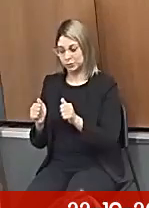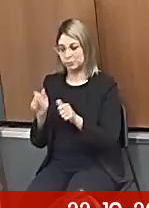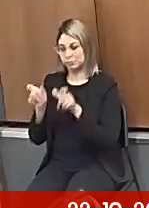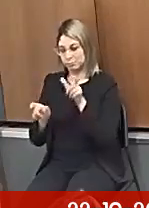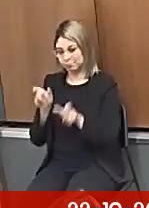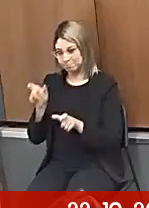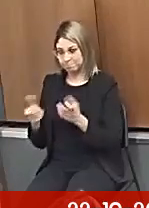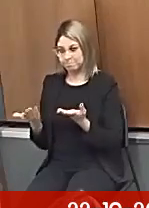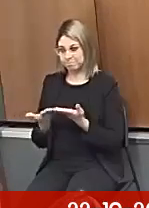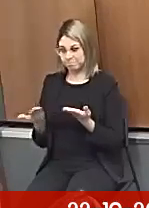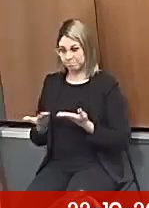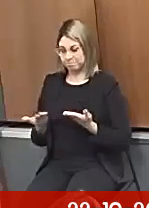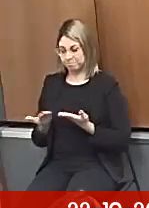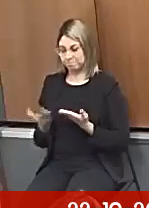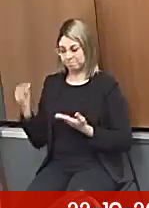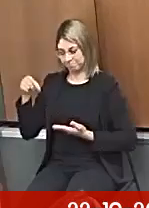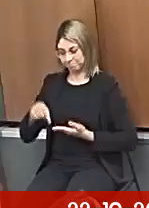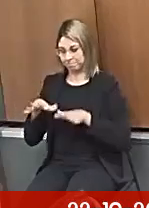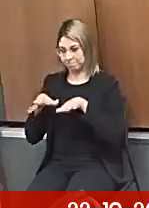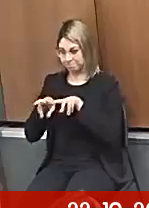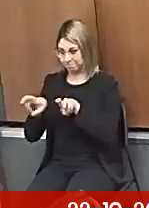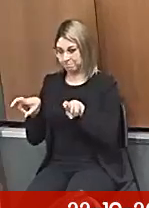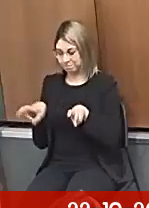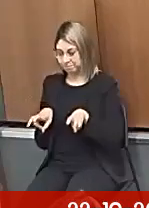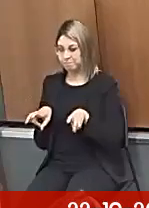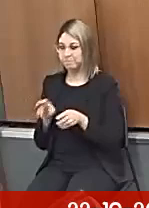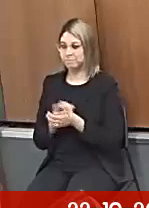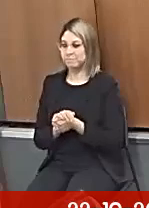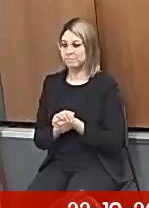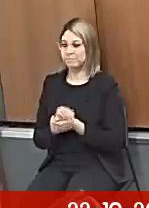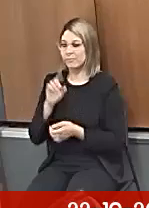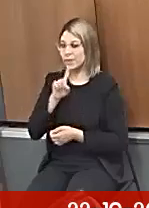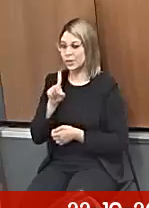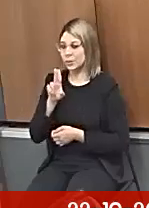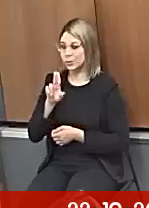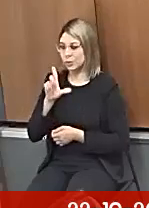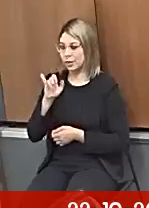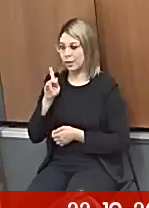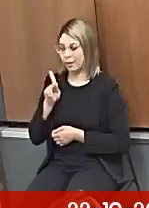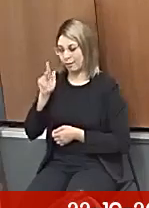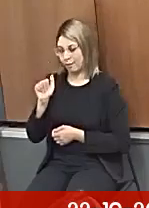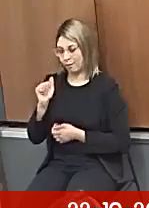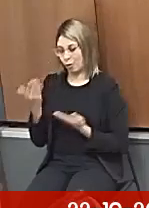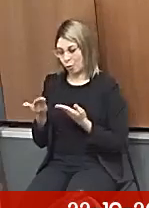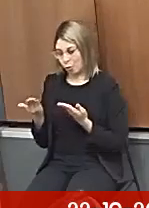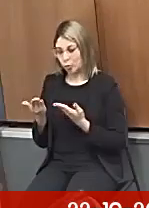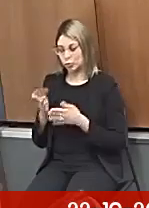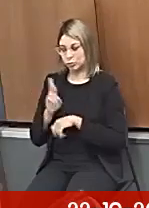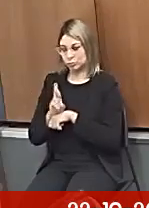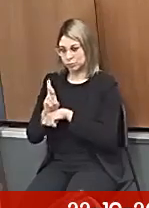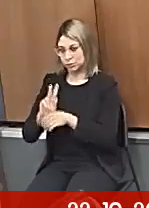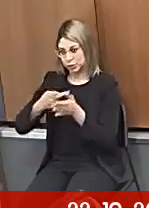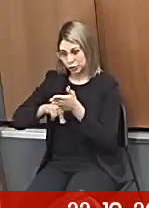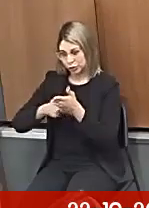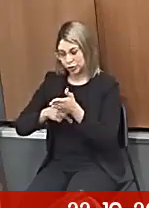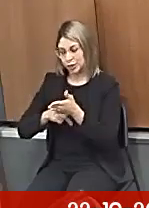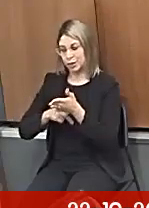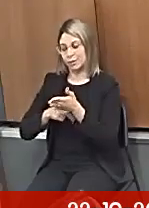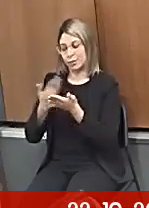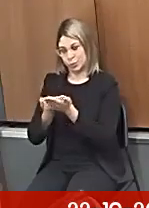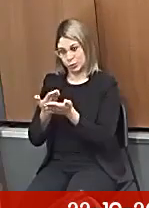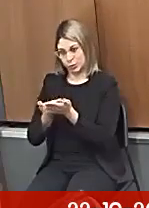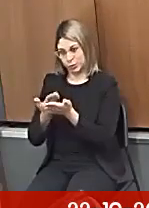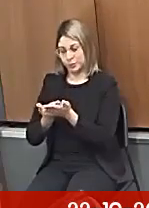se fazem presentes nessa audiência pública. A Zuleika aqui representando o Sindicato das Escolas